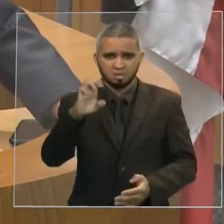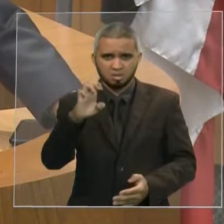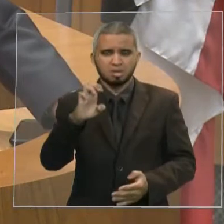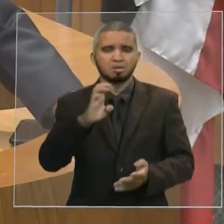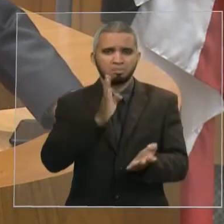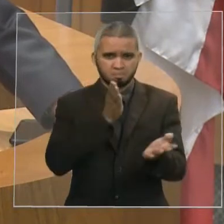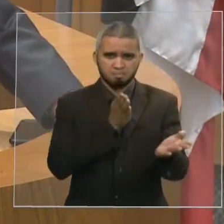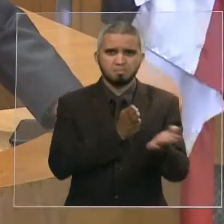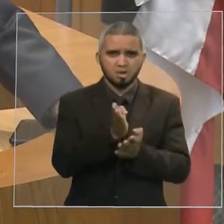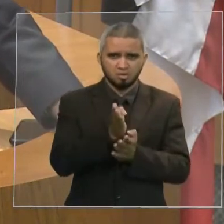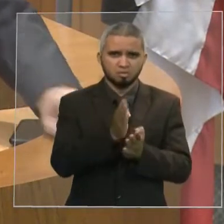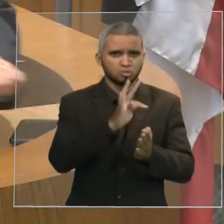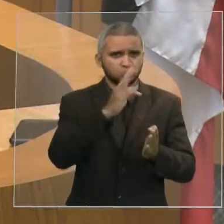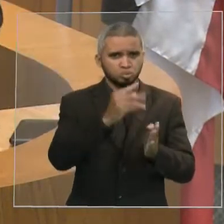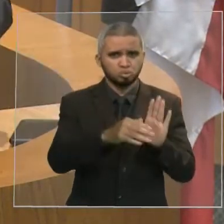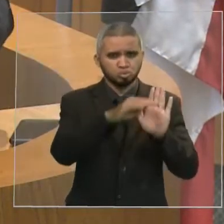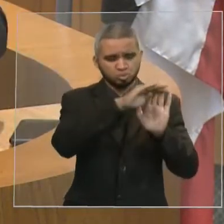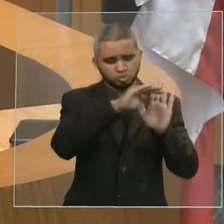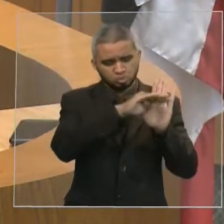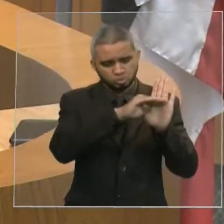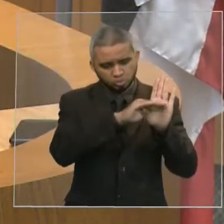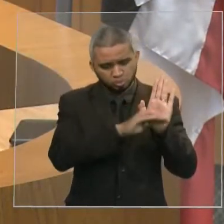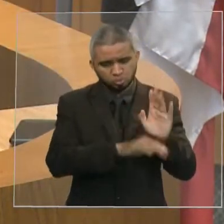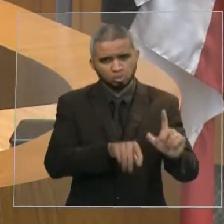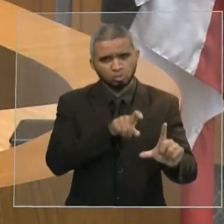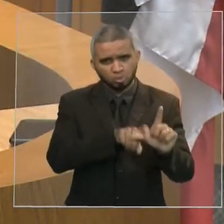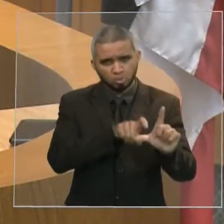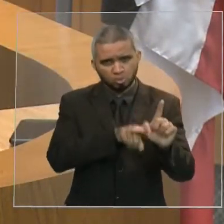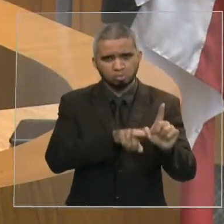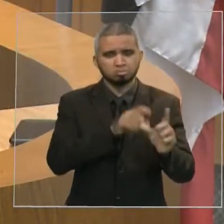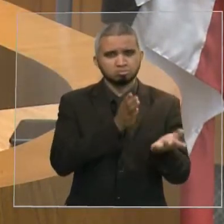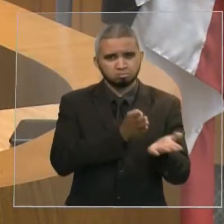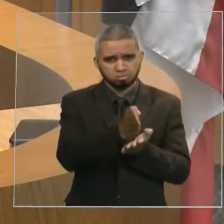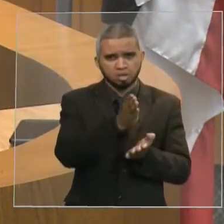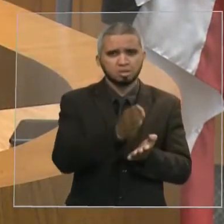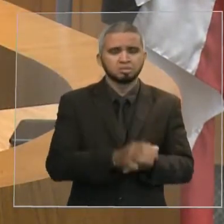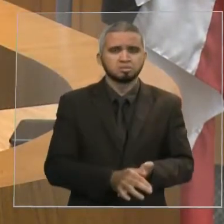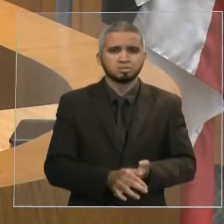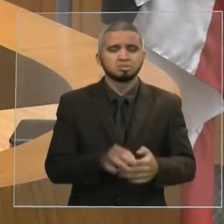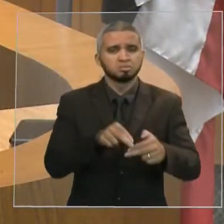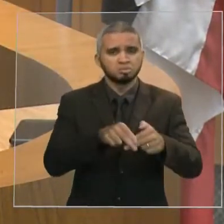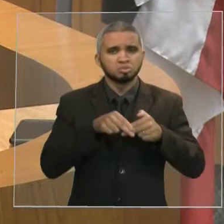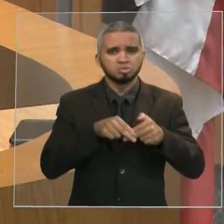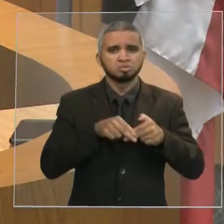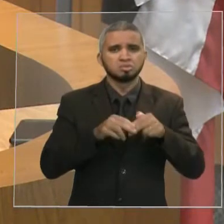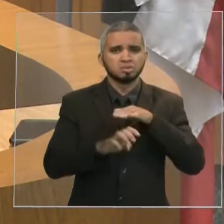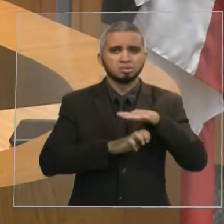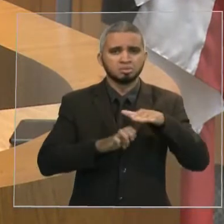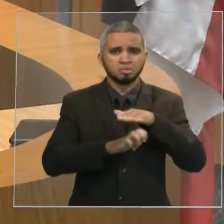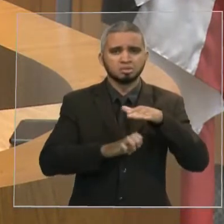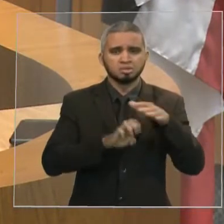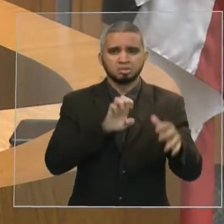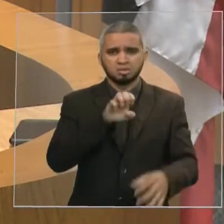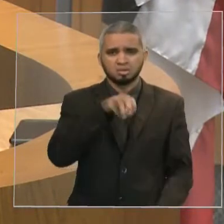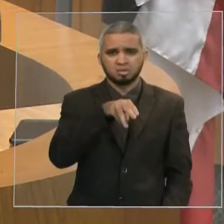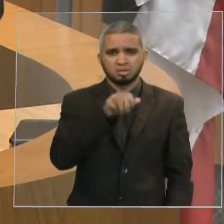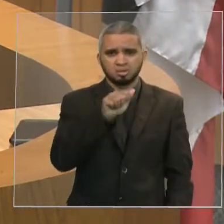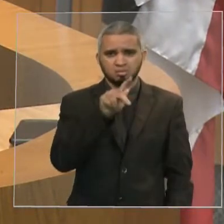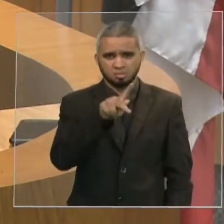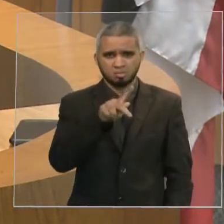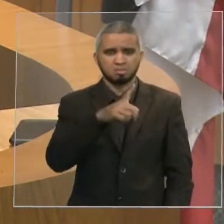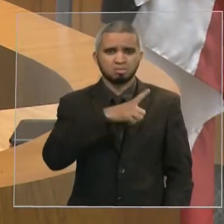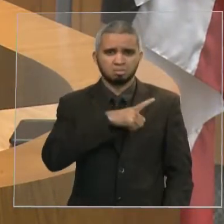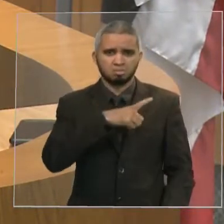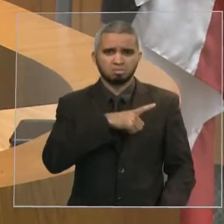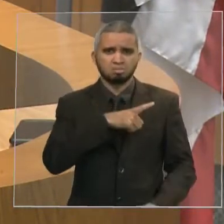Maranhão. Já mostra de início a lisura com que a administração do Porto do Itaqui, sob